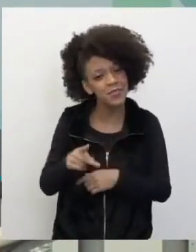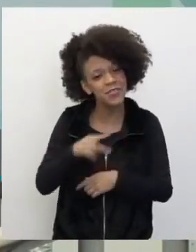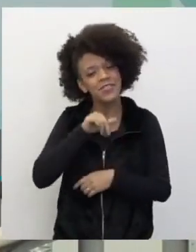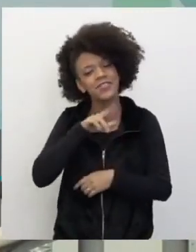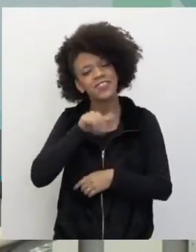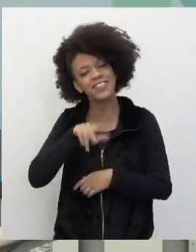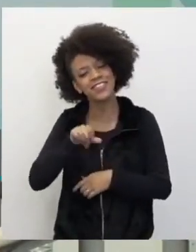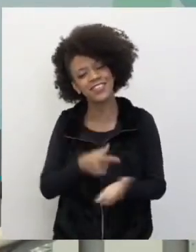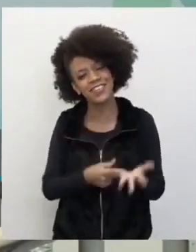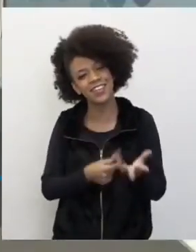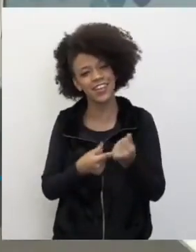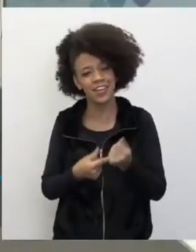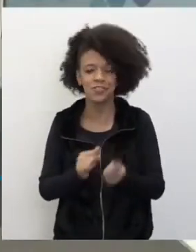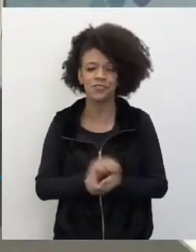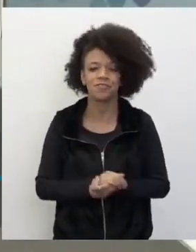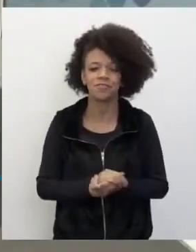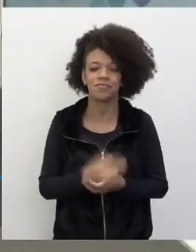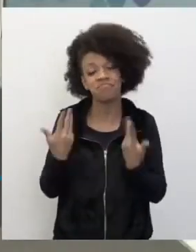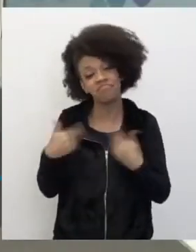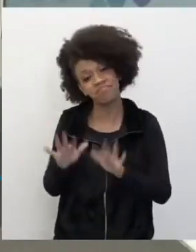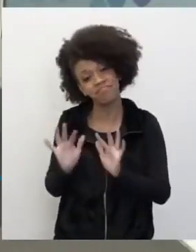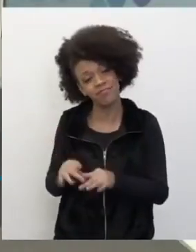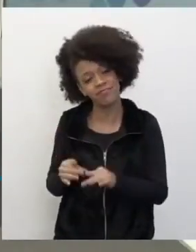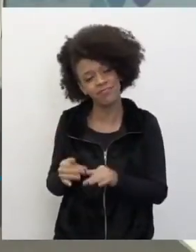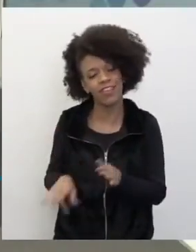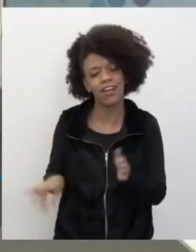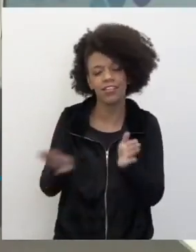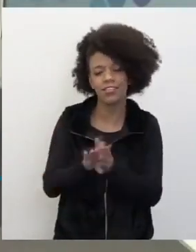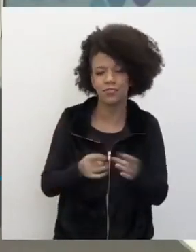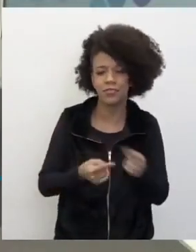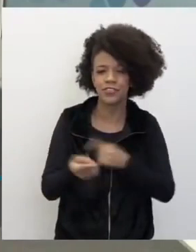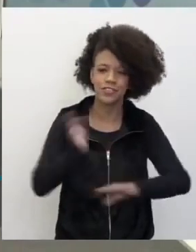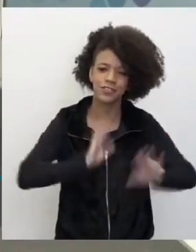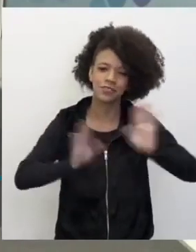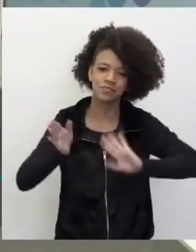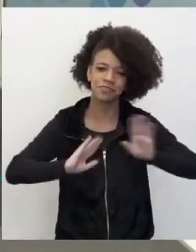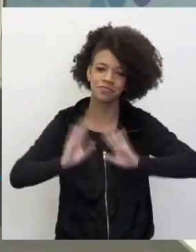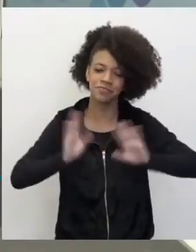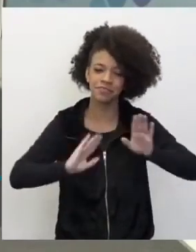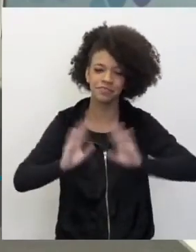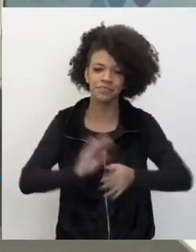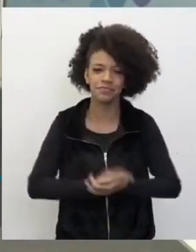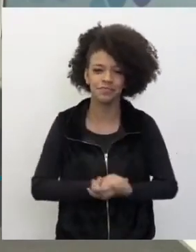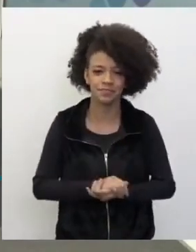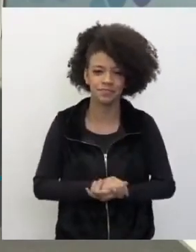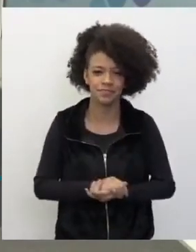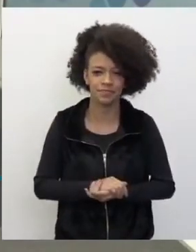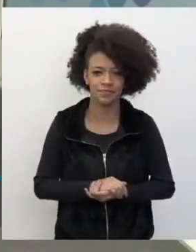de arte. Então, a gente fica por aqui. Até a próxima semana. Tchau, turma. Tchau, tchau.